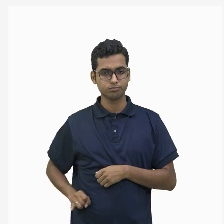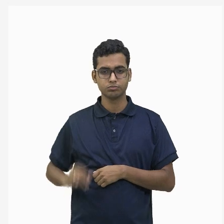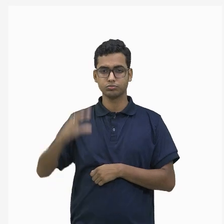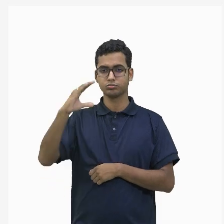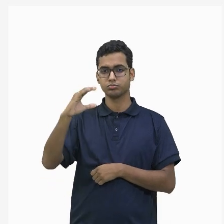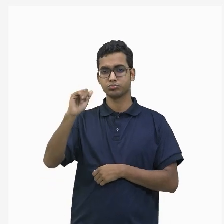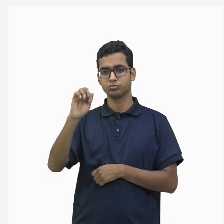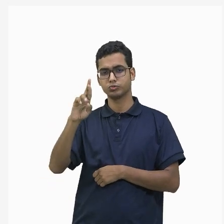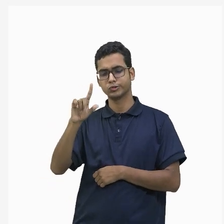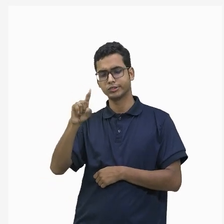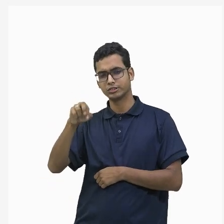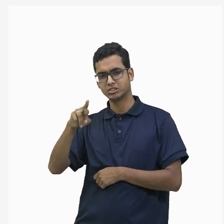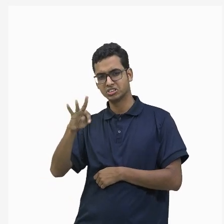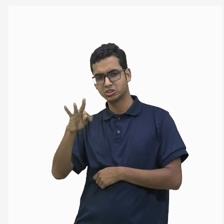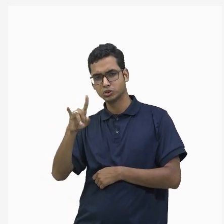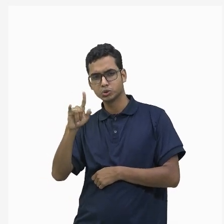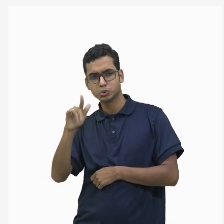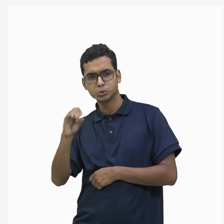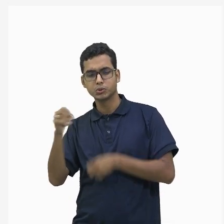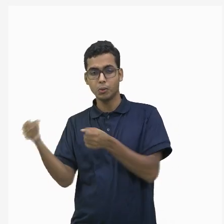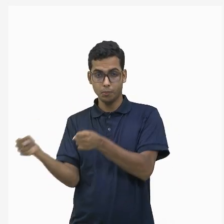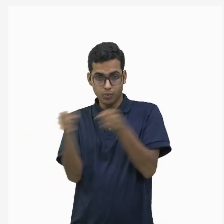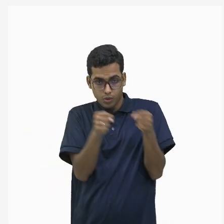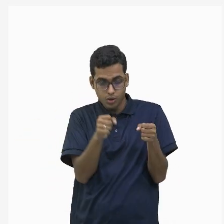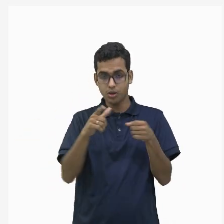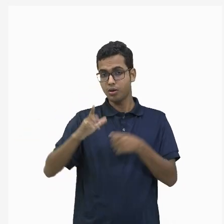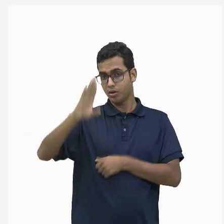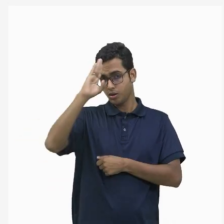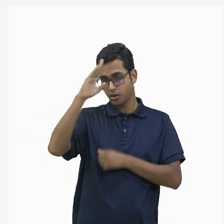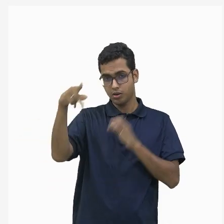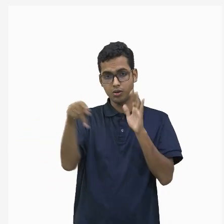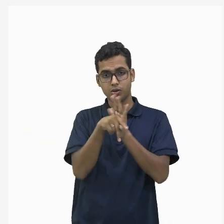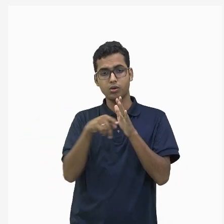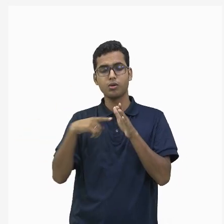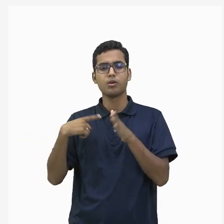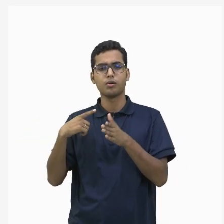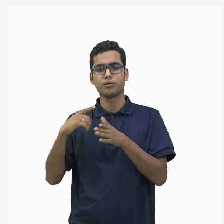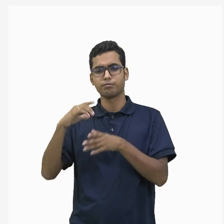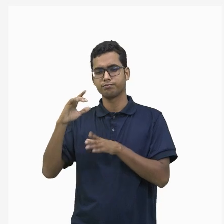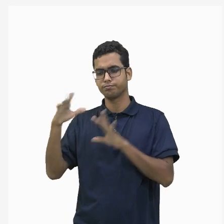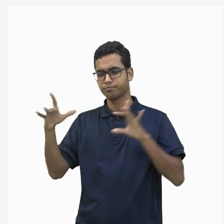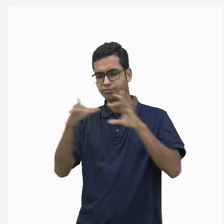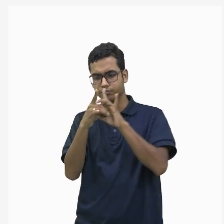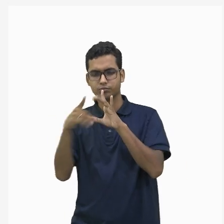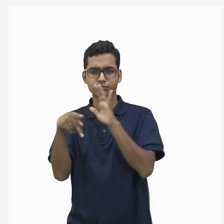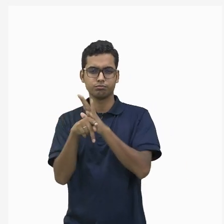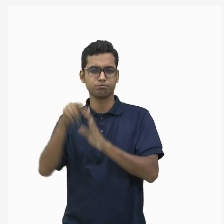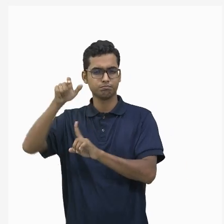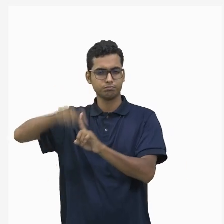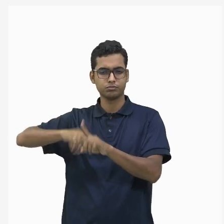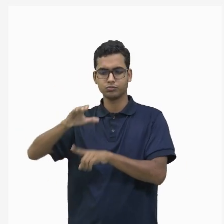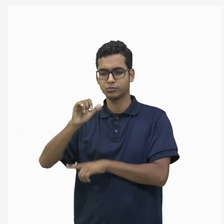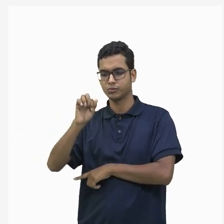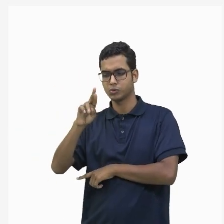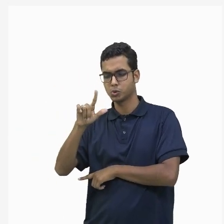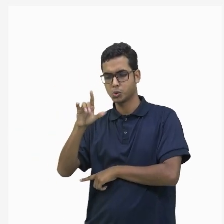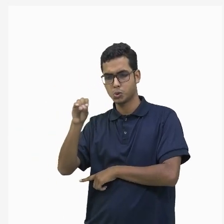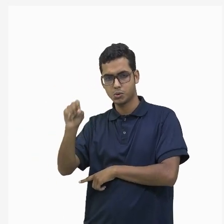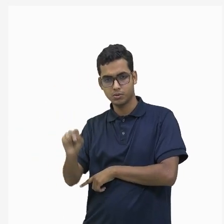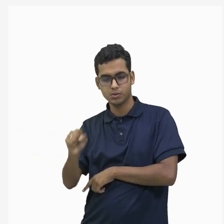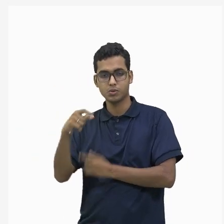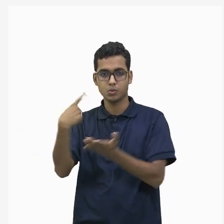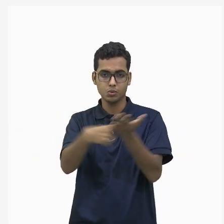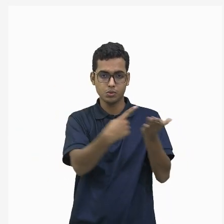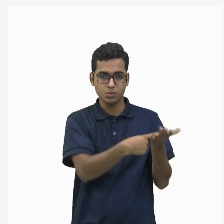desse poder que foi ligado, principalmente essa figura principal do Carlos Magno, tá? Então, ó, por este tratado, o Tratado